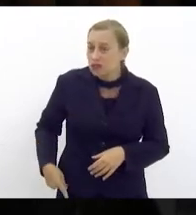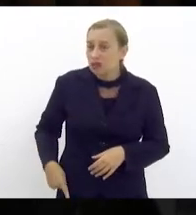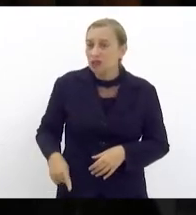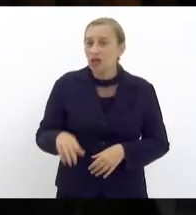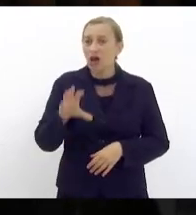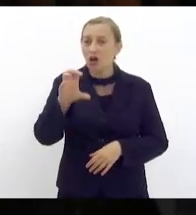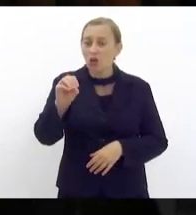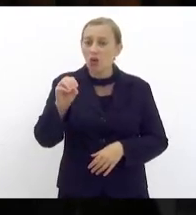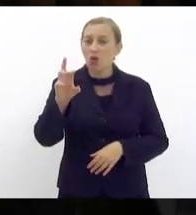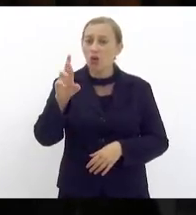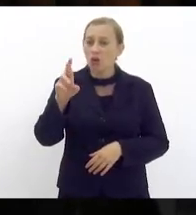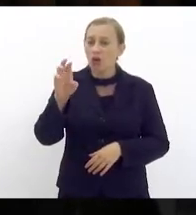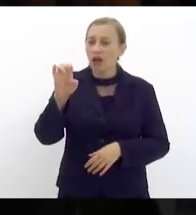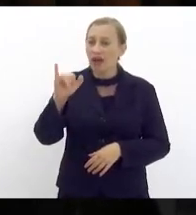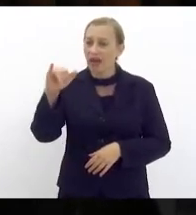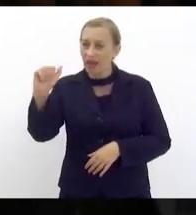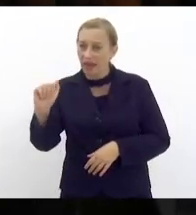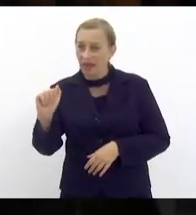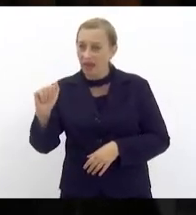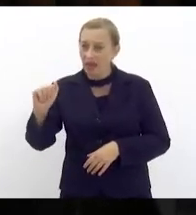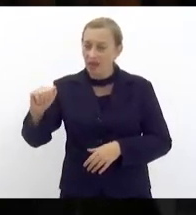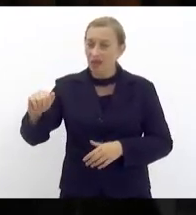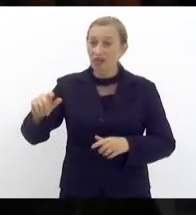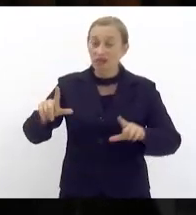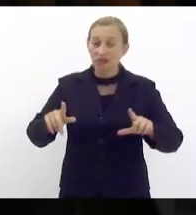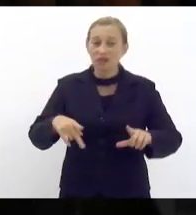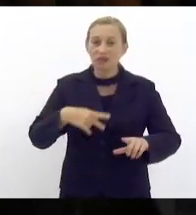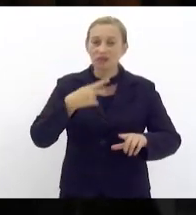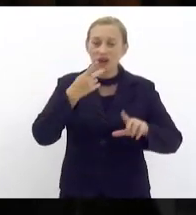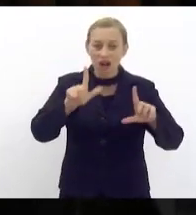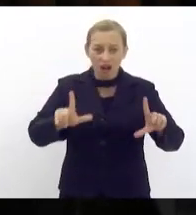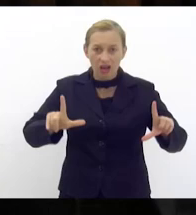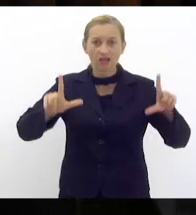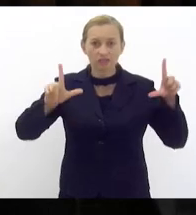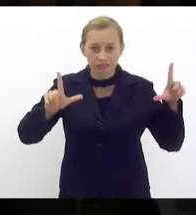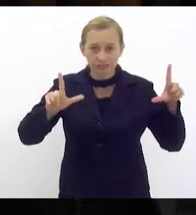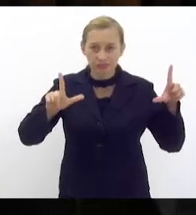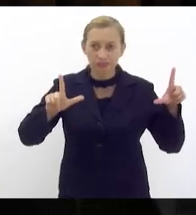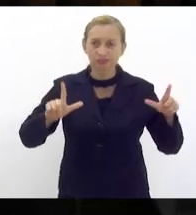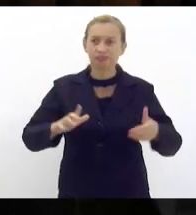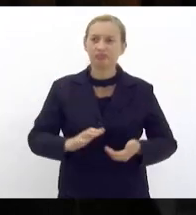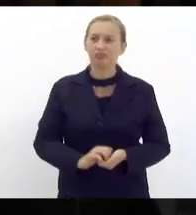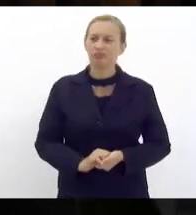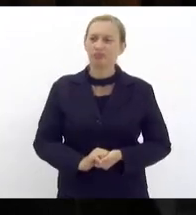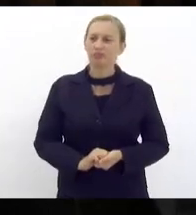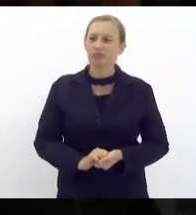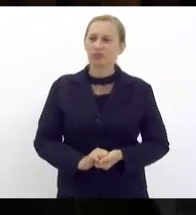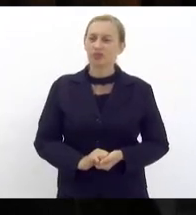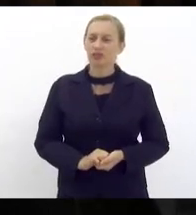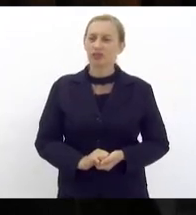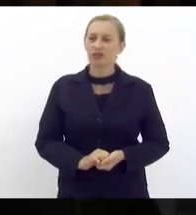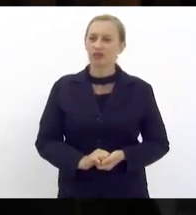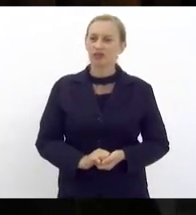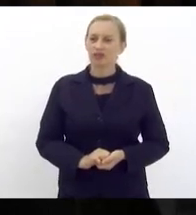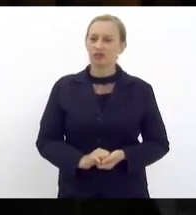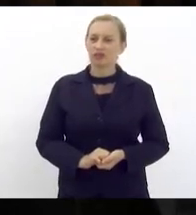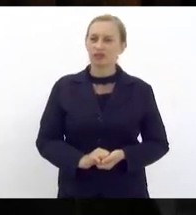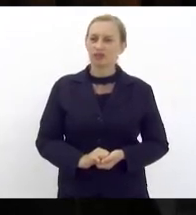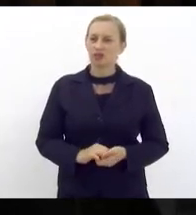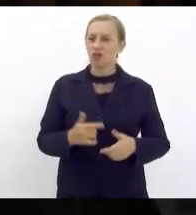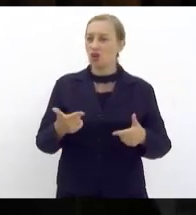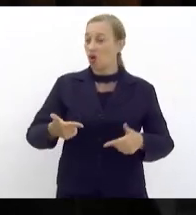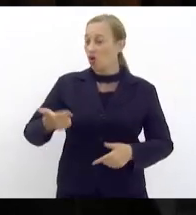Coreia vira público dizer que um galhardia que conseguiu